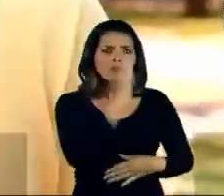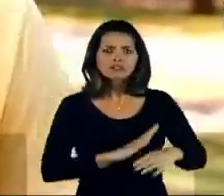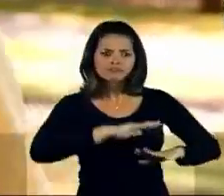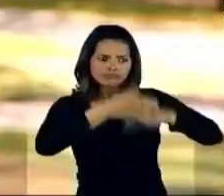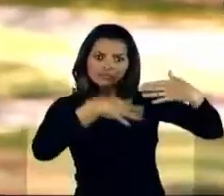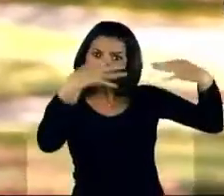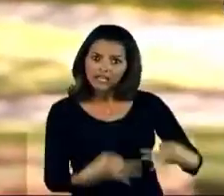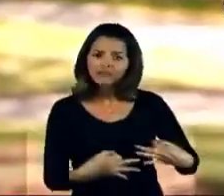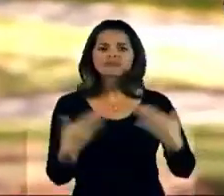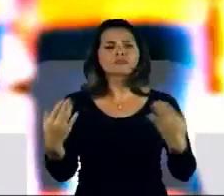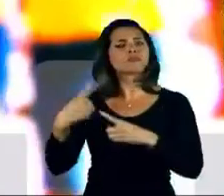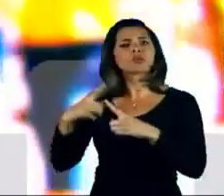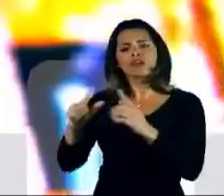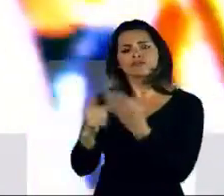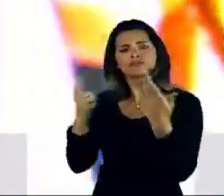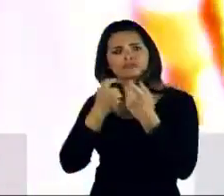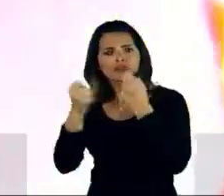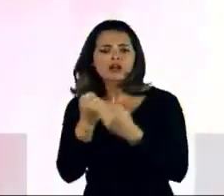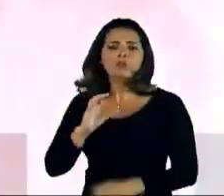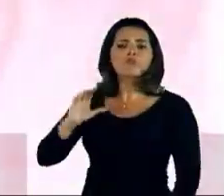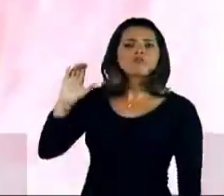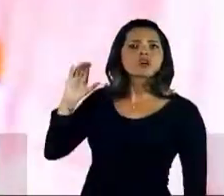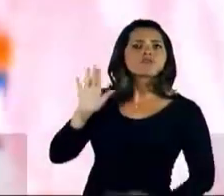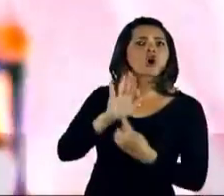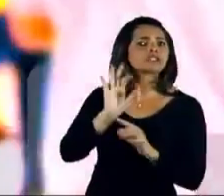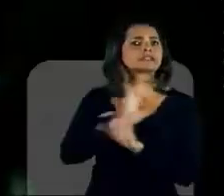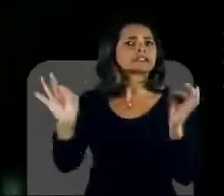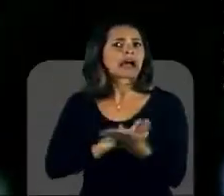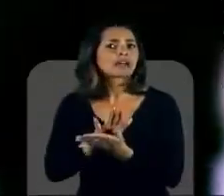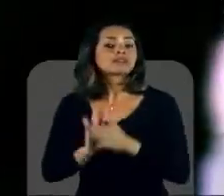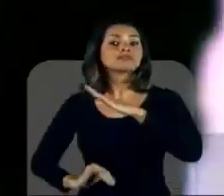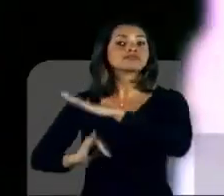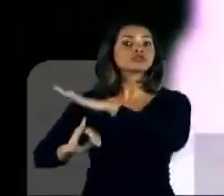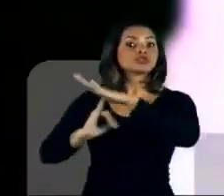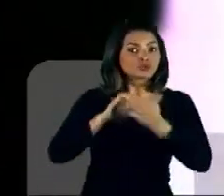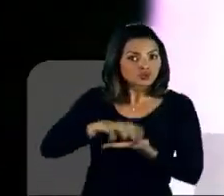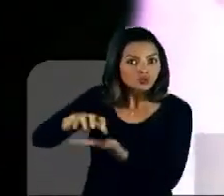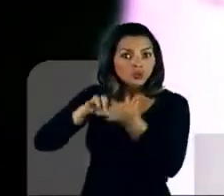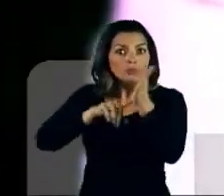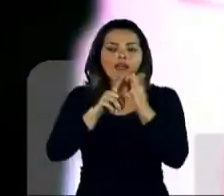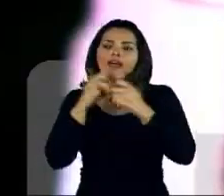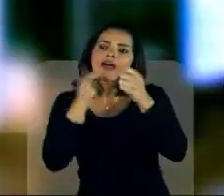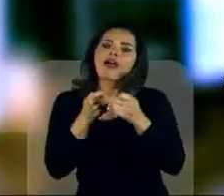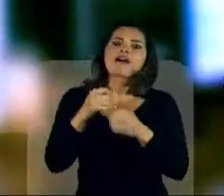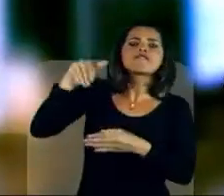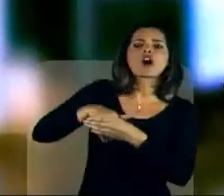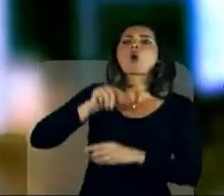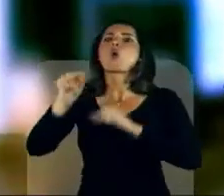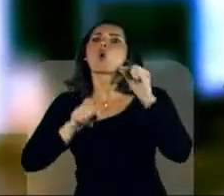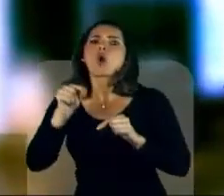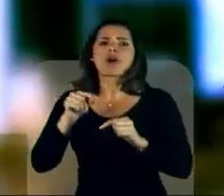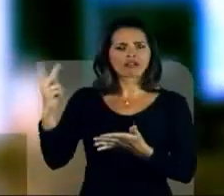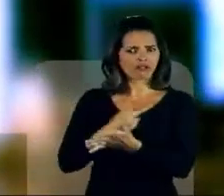que tá dando certo. Mas então por que será que boa parte da imprensa insiste em não mostrar esse Brasil? Porque os institutos de pesquisa erraram